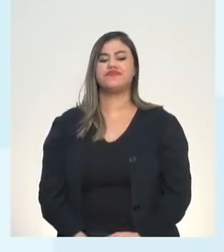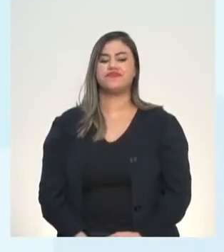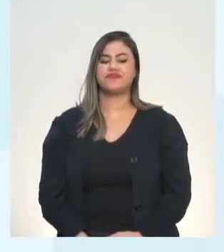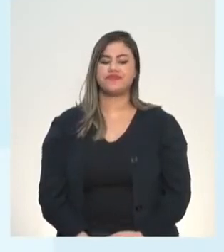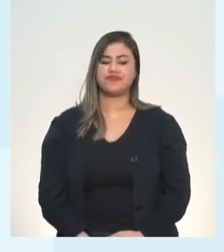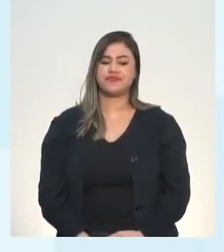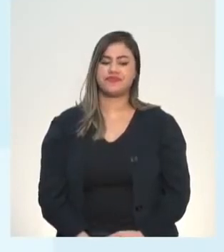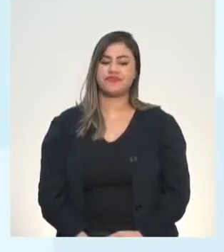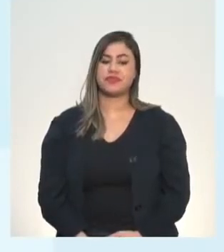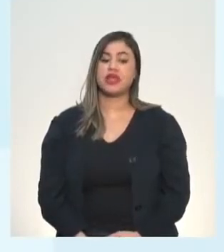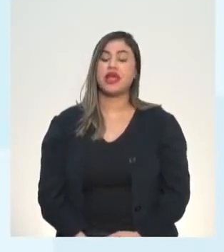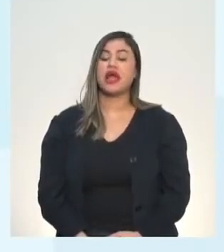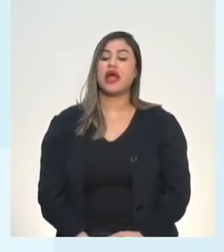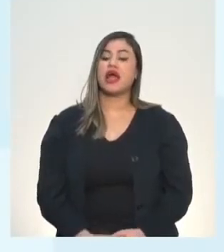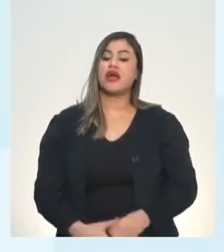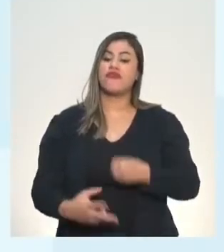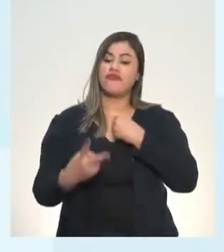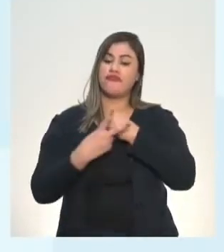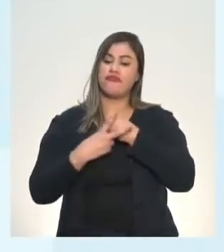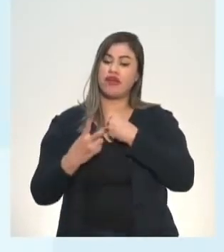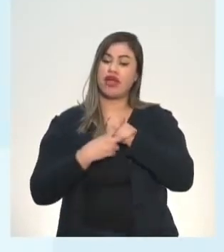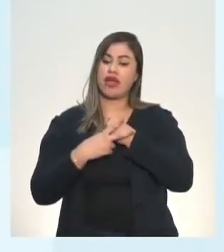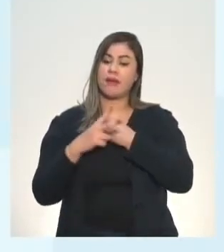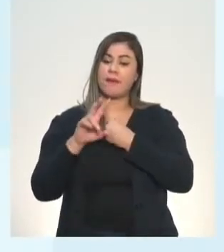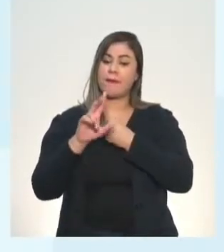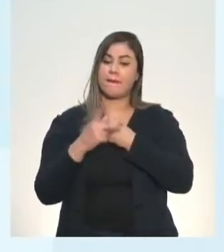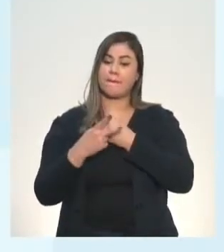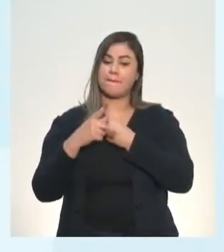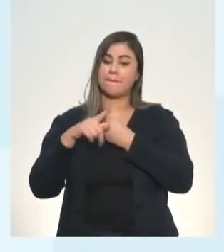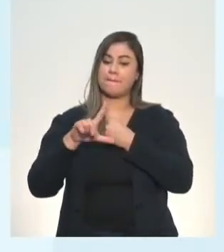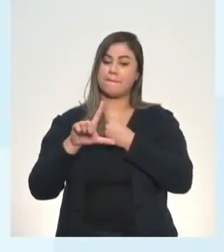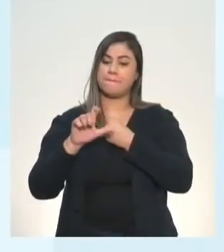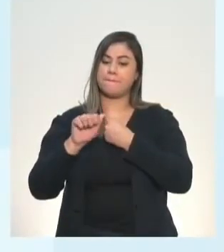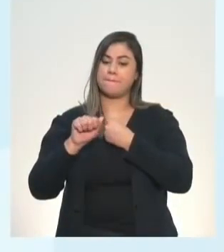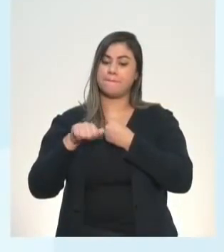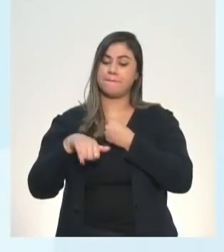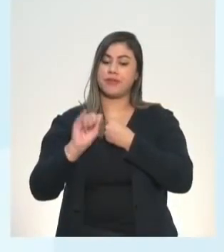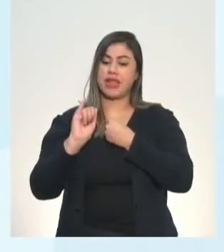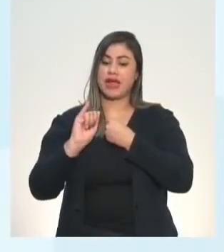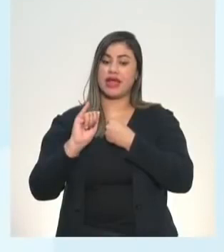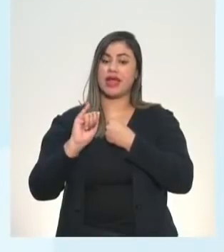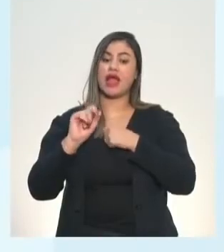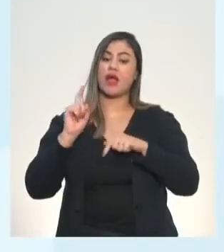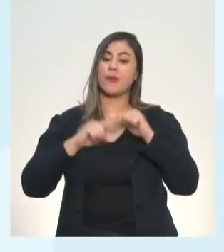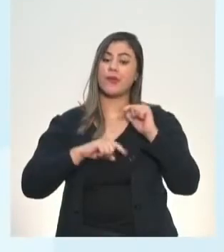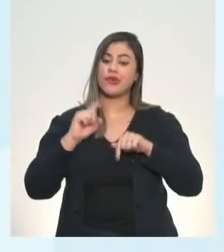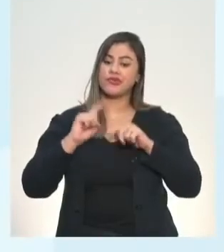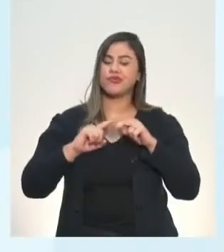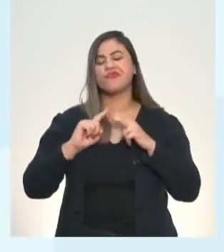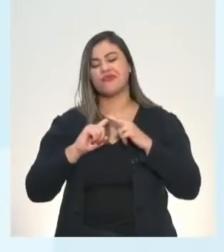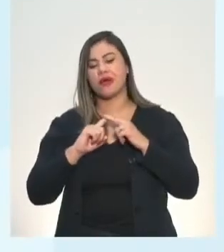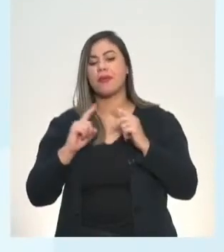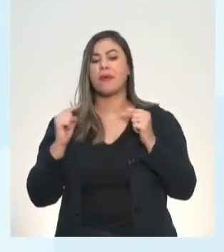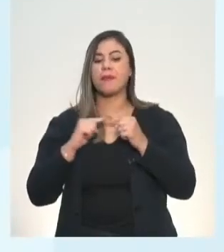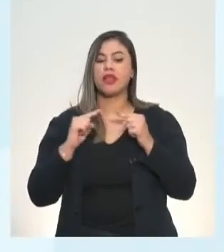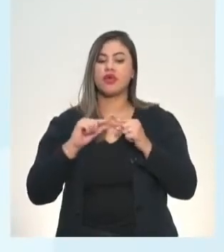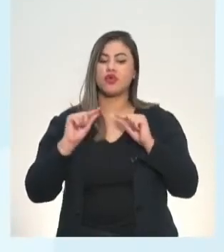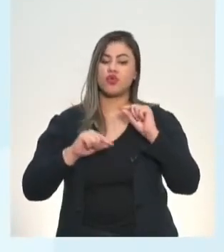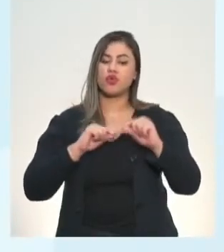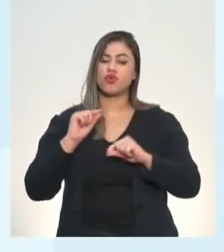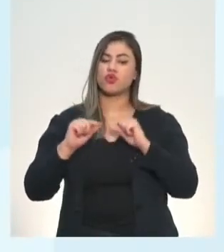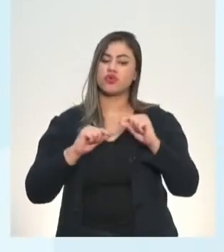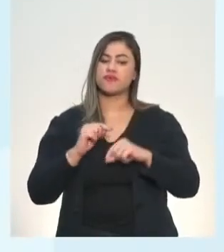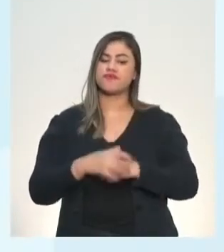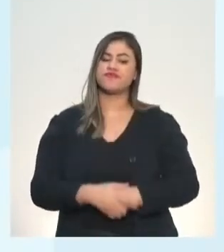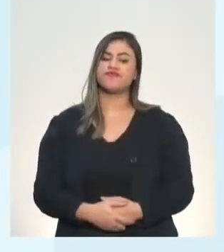gente usa o verbo play, para você falar do instrumento, você vai usar the depois. Então eu quero falar, ele tocava